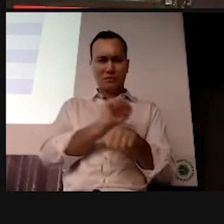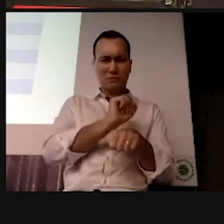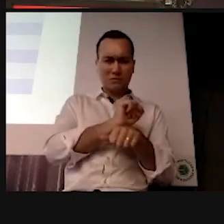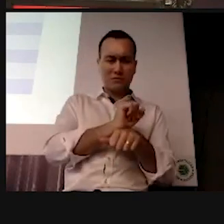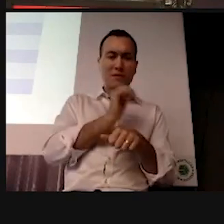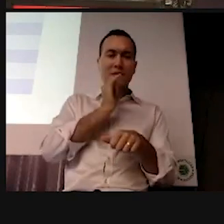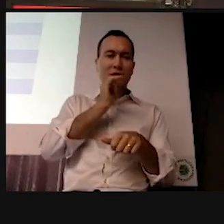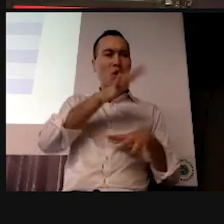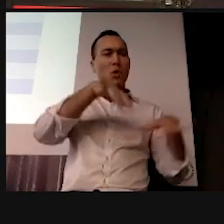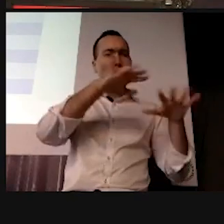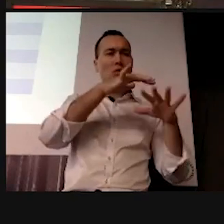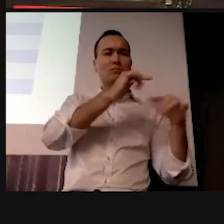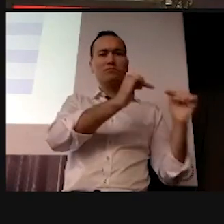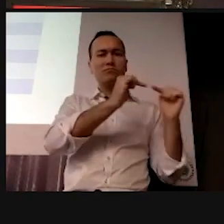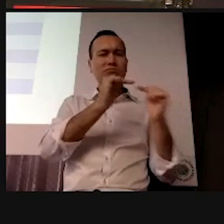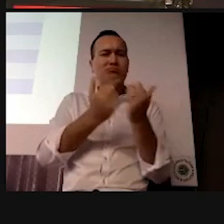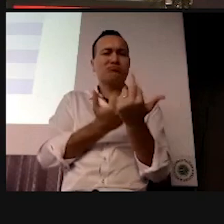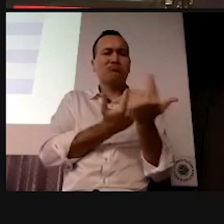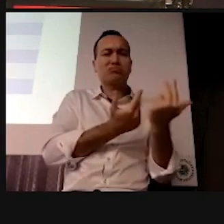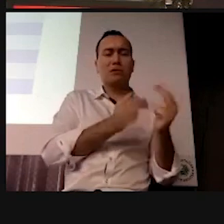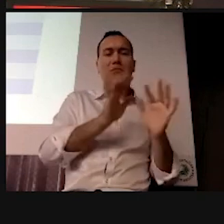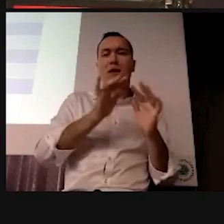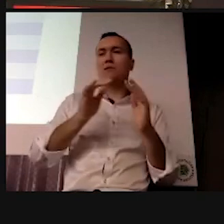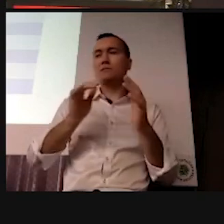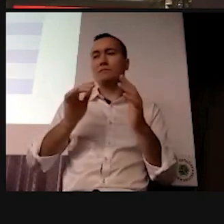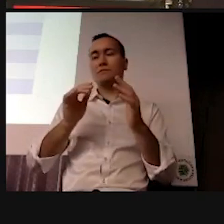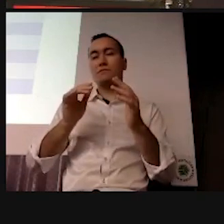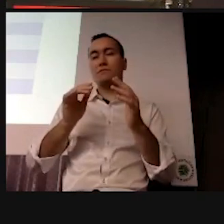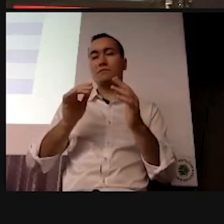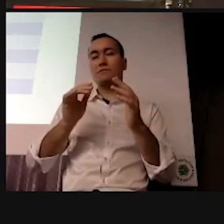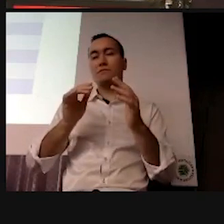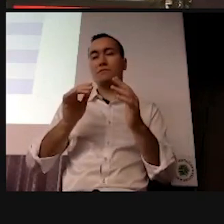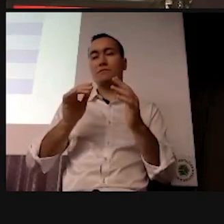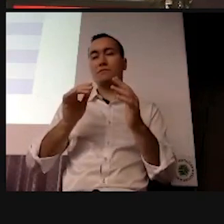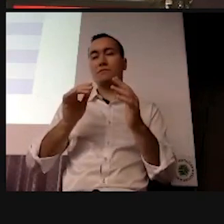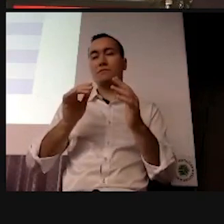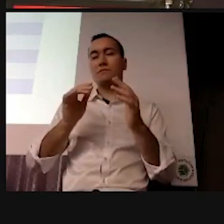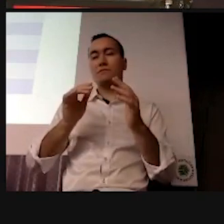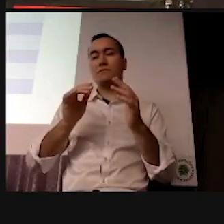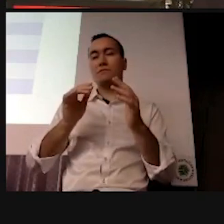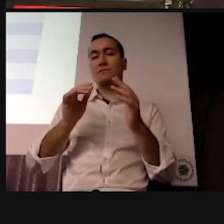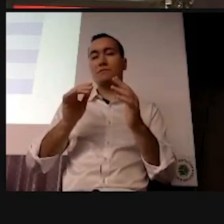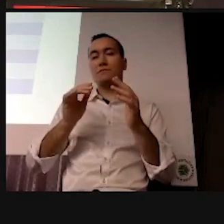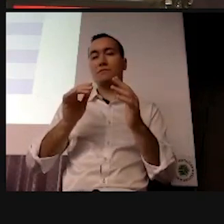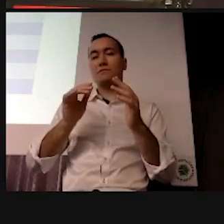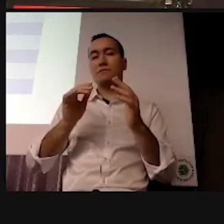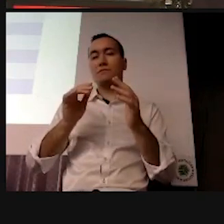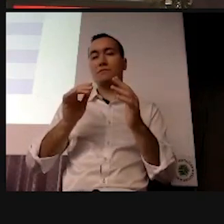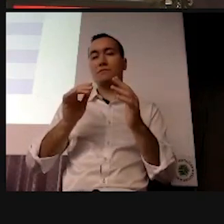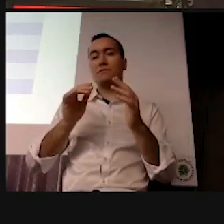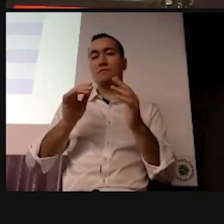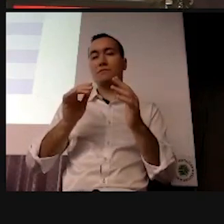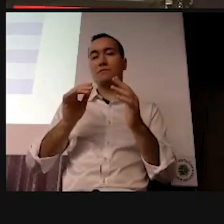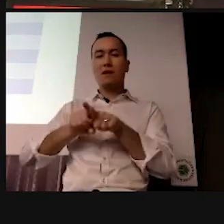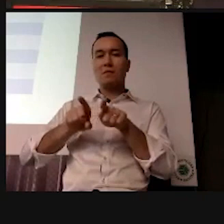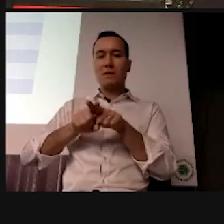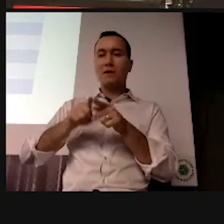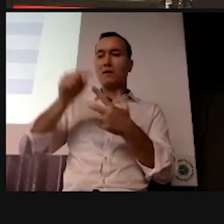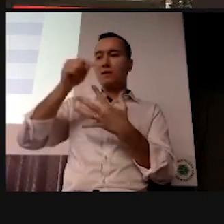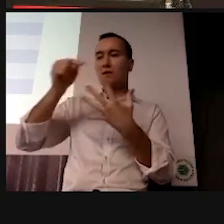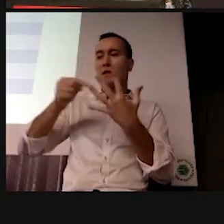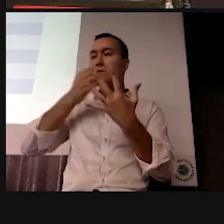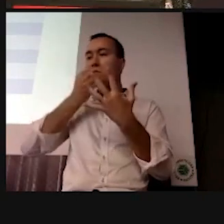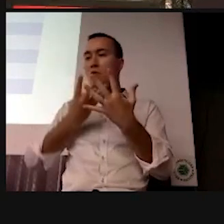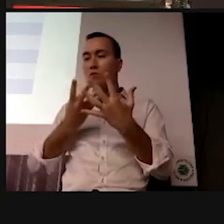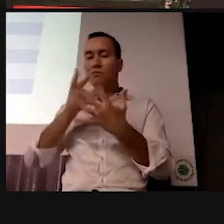fazendo tudo igual para todo mundo, para ações mais customizadas. Um exemplo, benefícios flexíveis. Quem disse que todo mundo